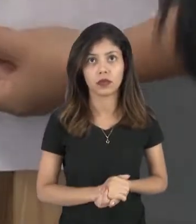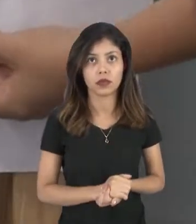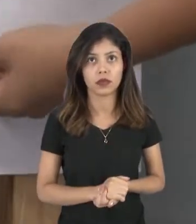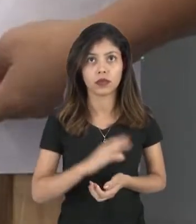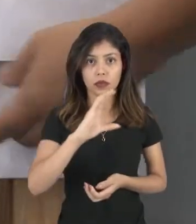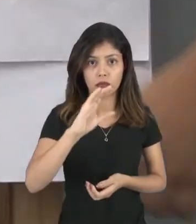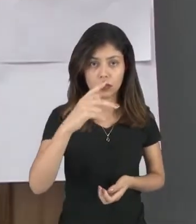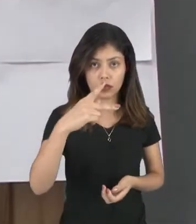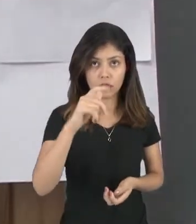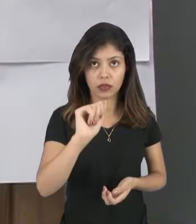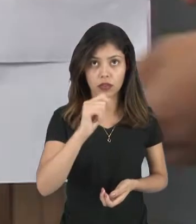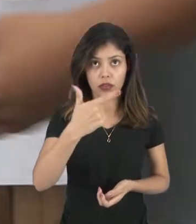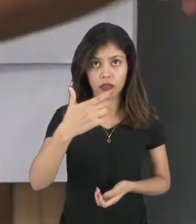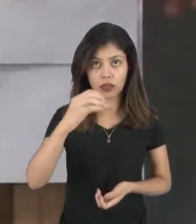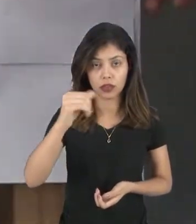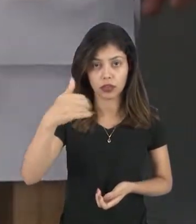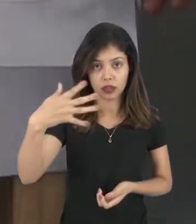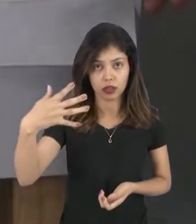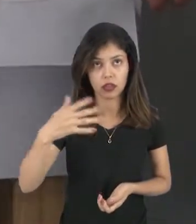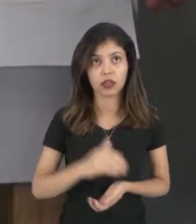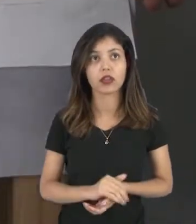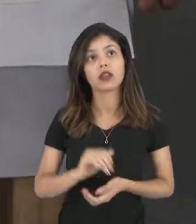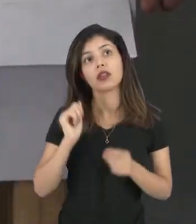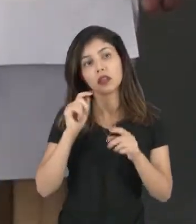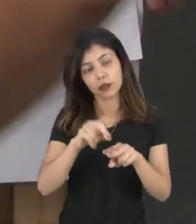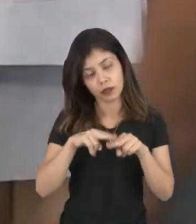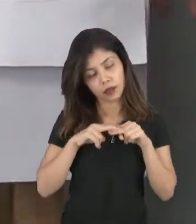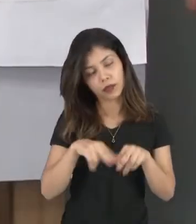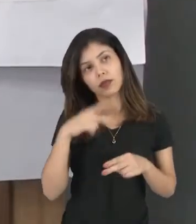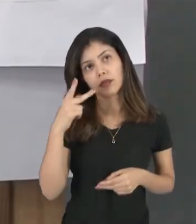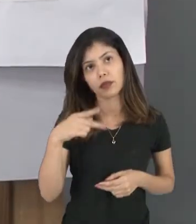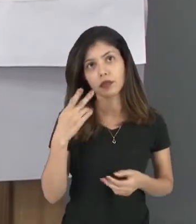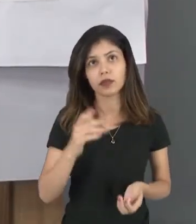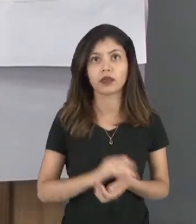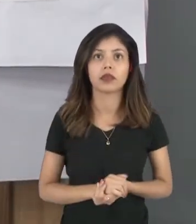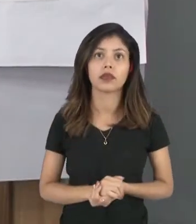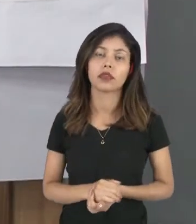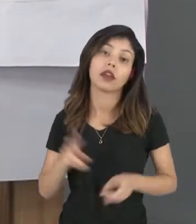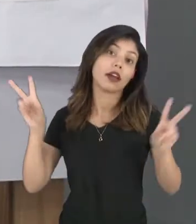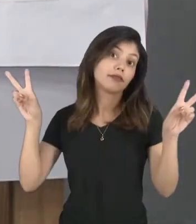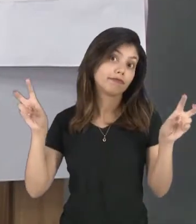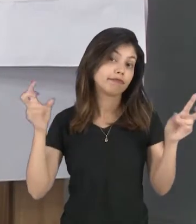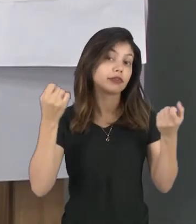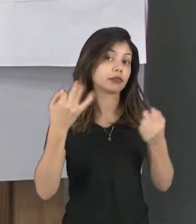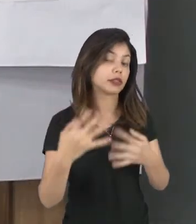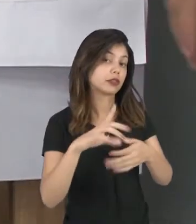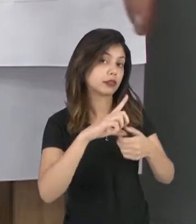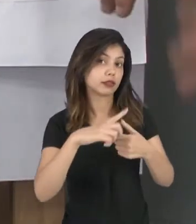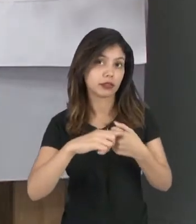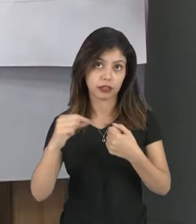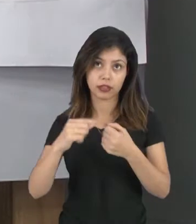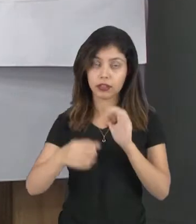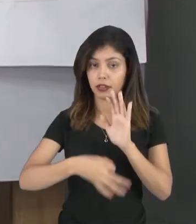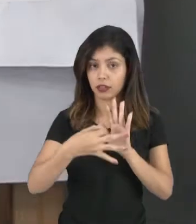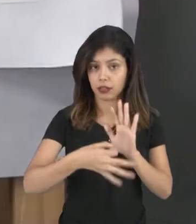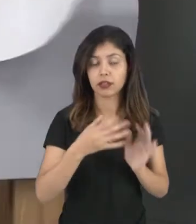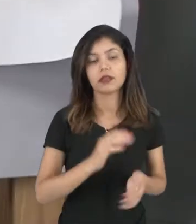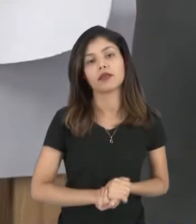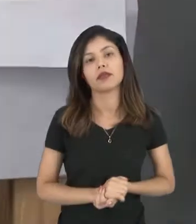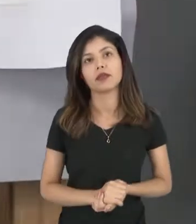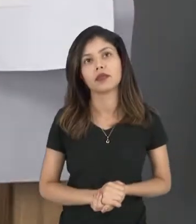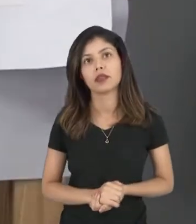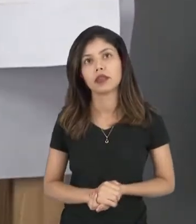para a Copa de 2014. Por isso que ele faz essa afirmação lá no artigo. Porque tem vários dinheiros